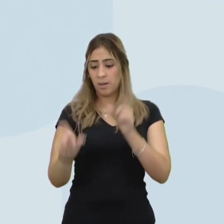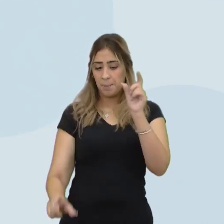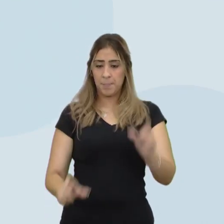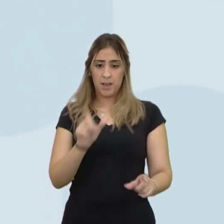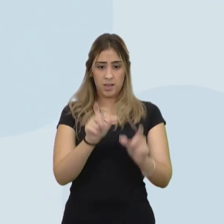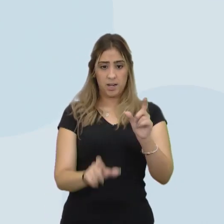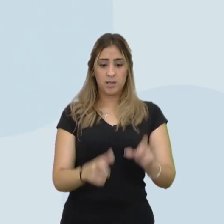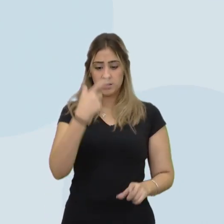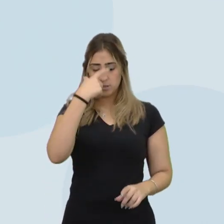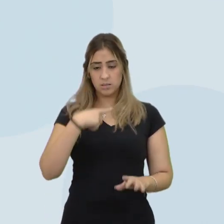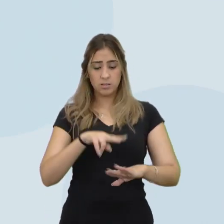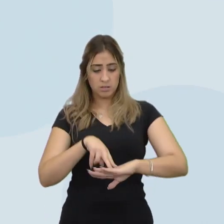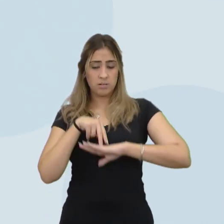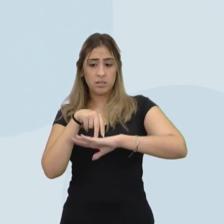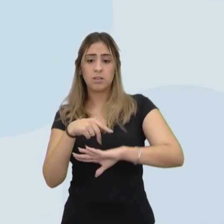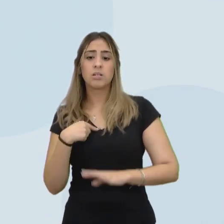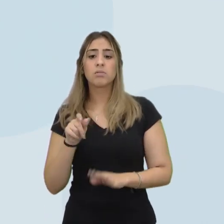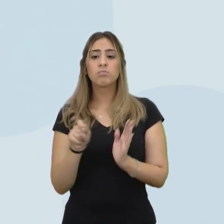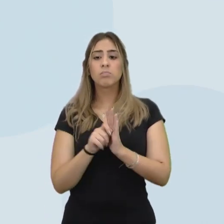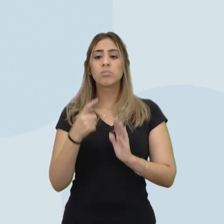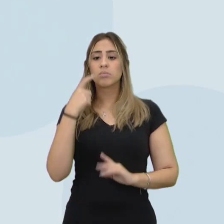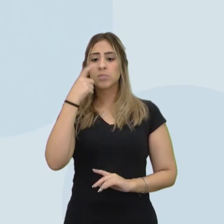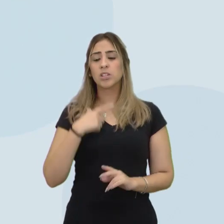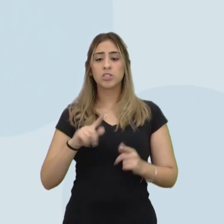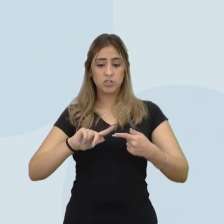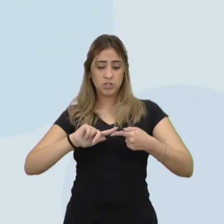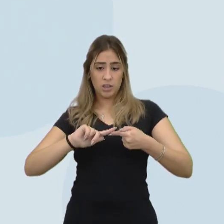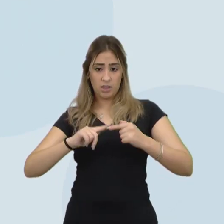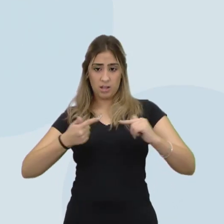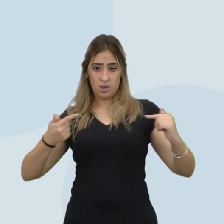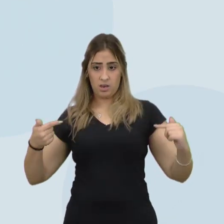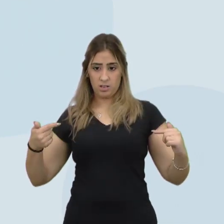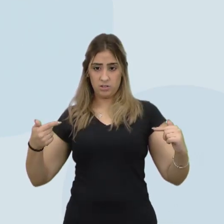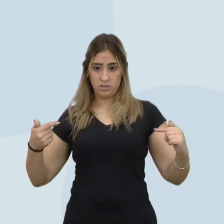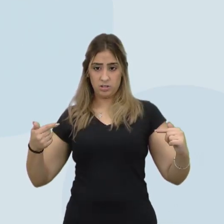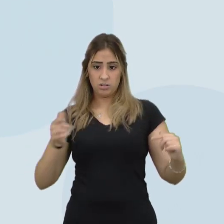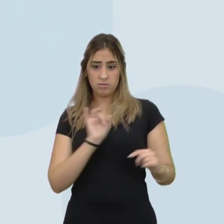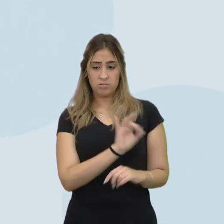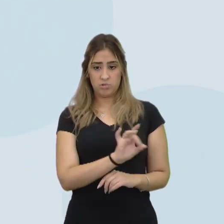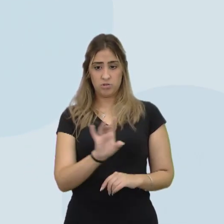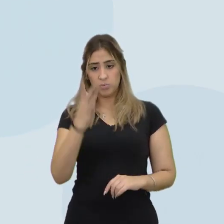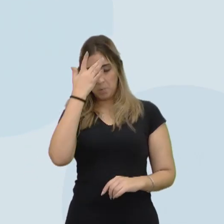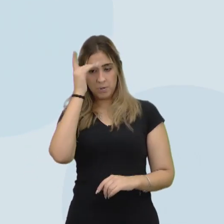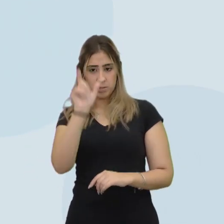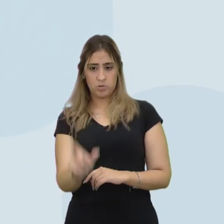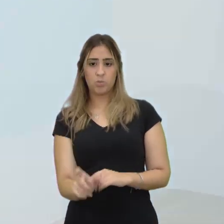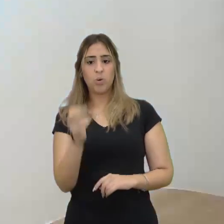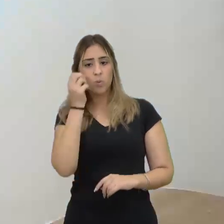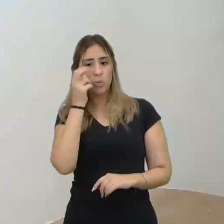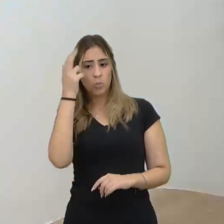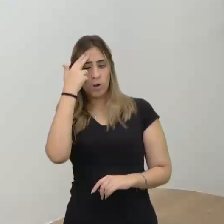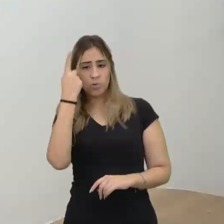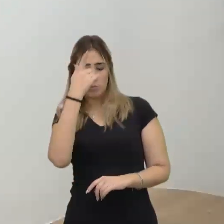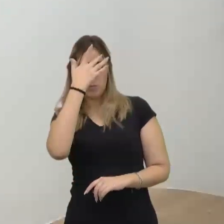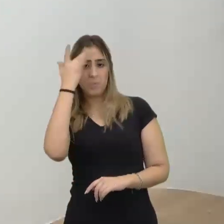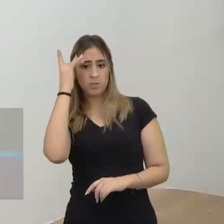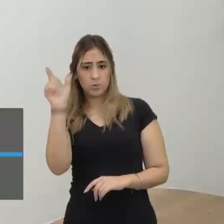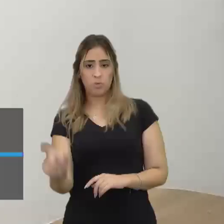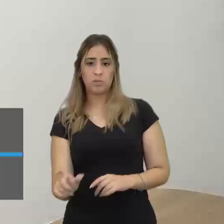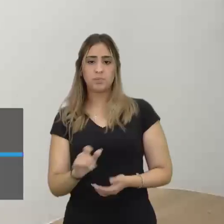aparência que expõe a herança genética e cultural de uma pessoa. Volta aqui para mim, não.